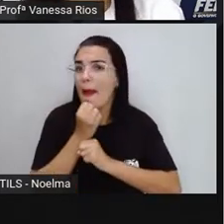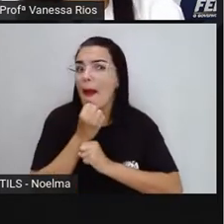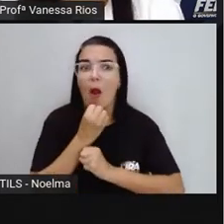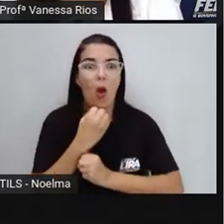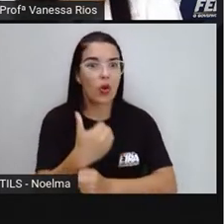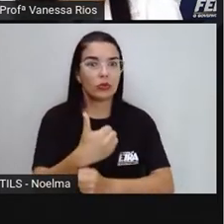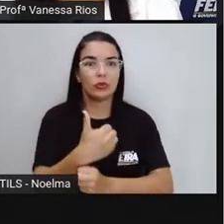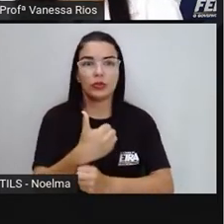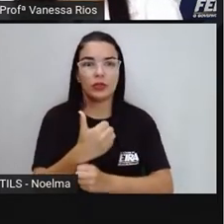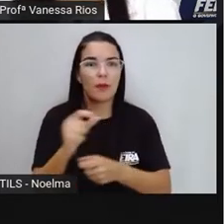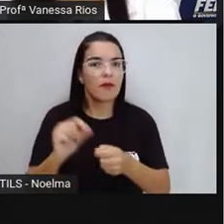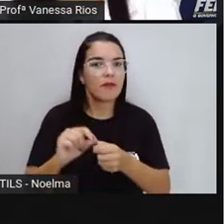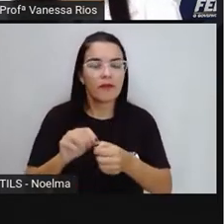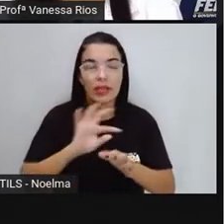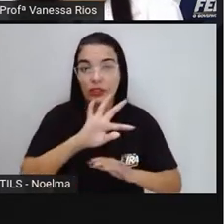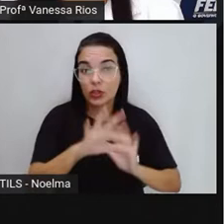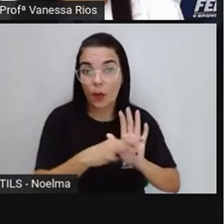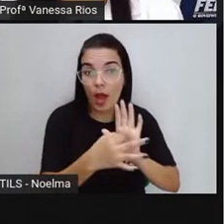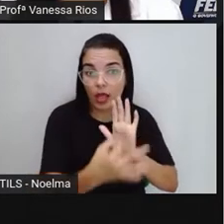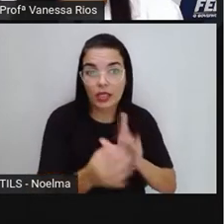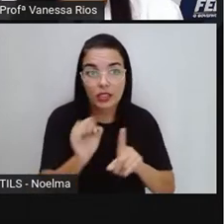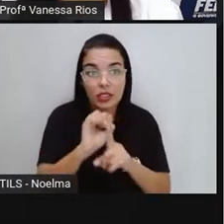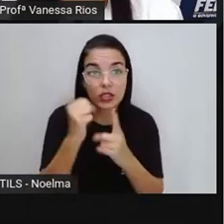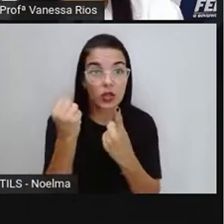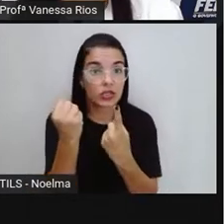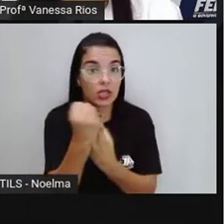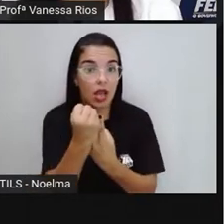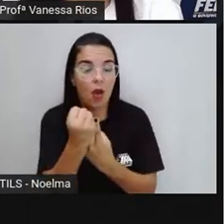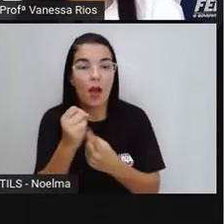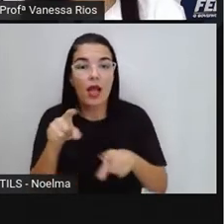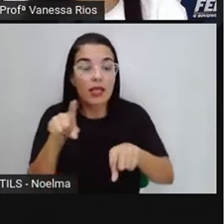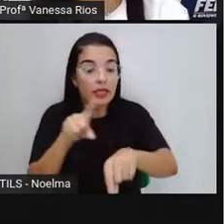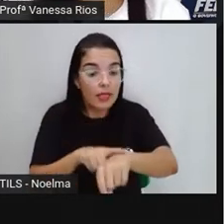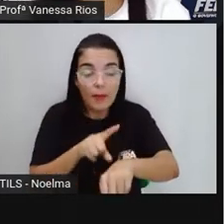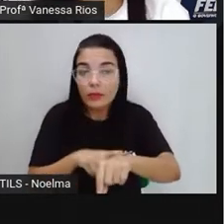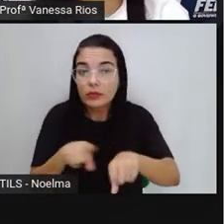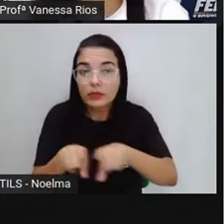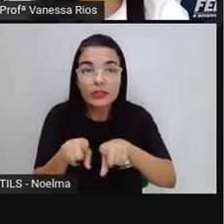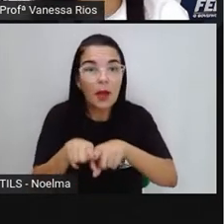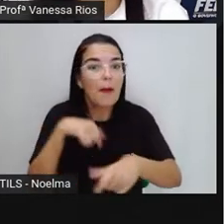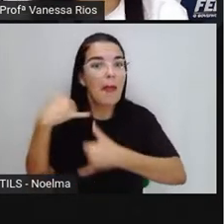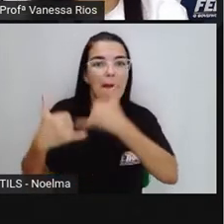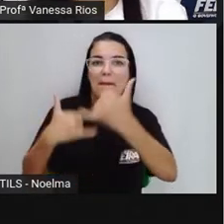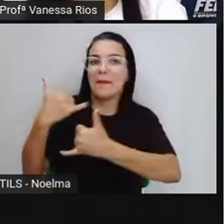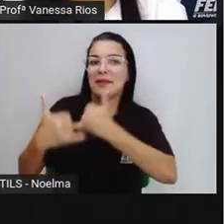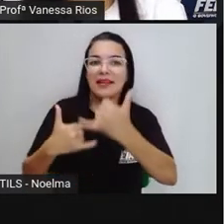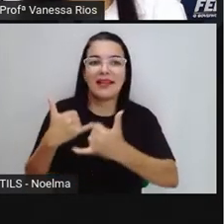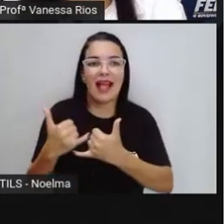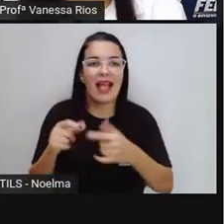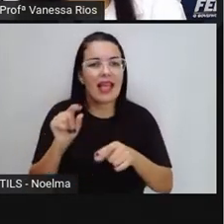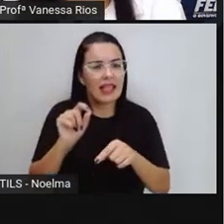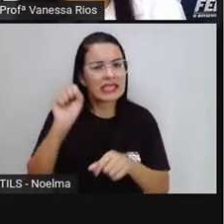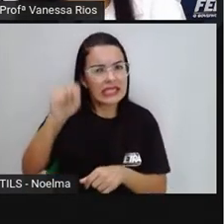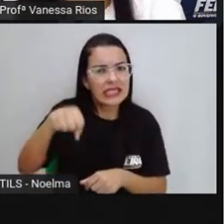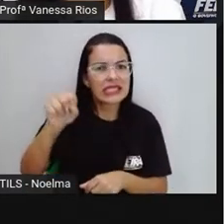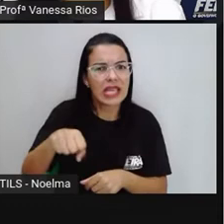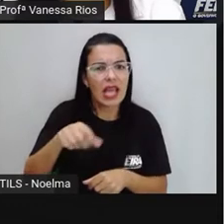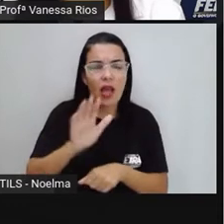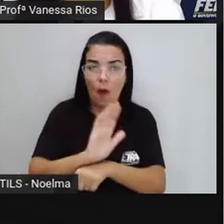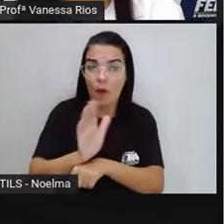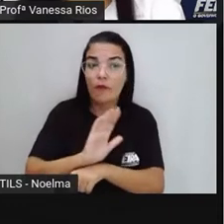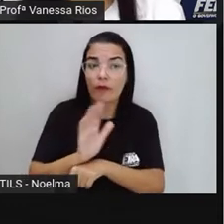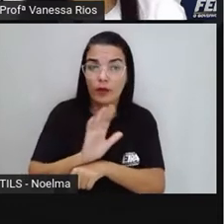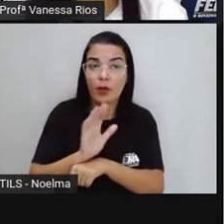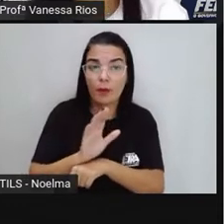incrível. Faz uma crítica social ao mesmo tempo que consegue divertir. E com certeza um filme,